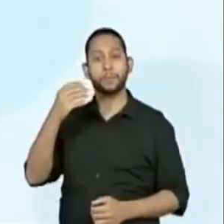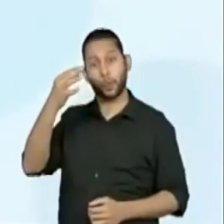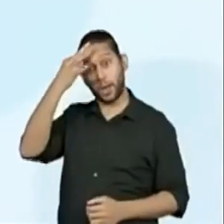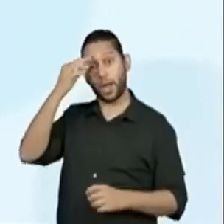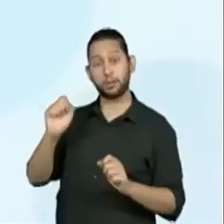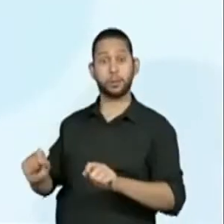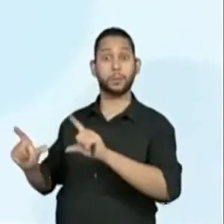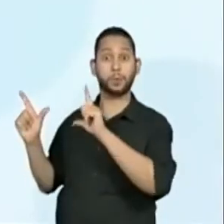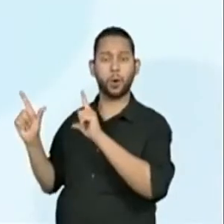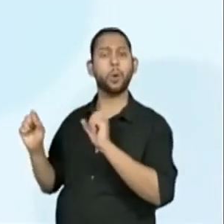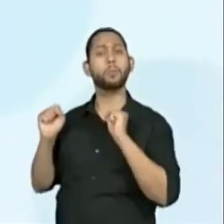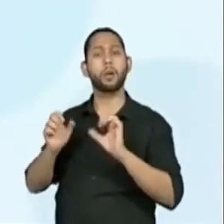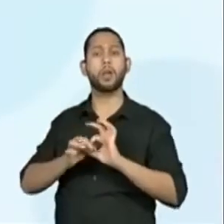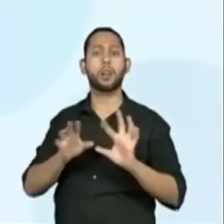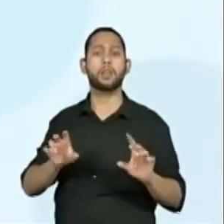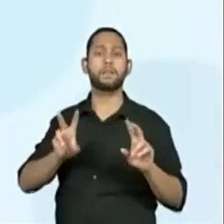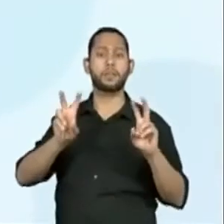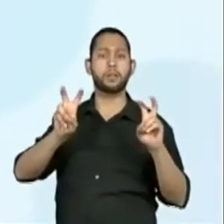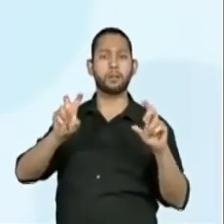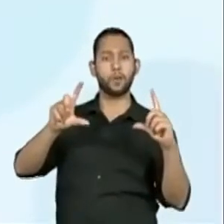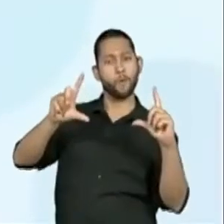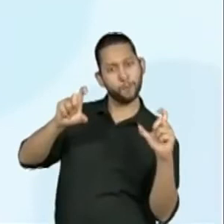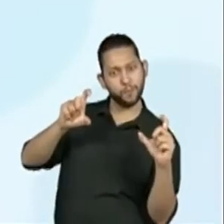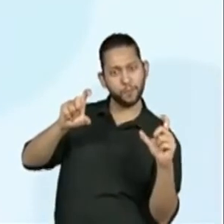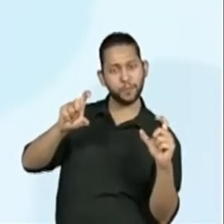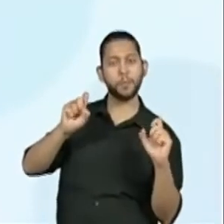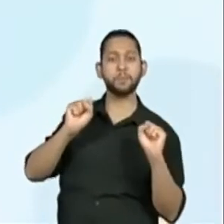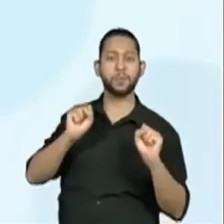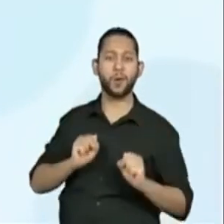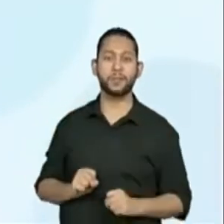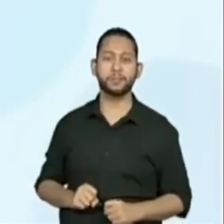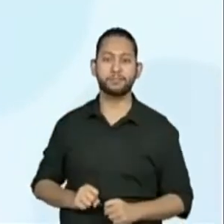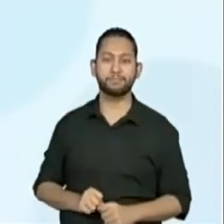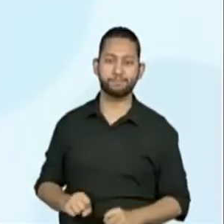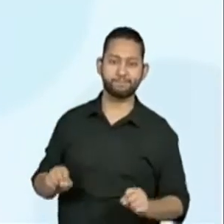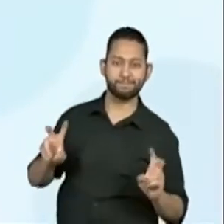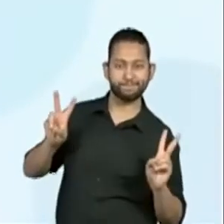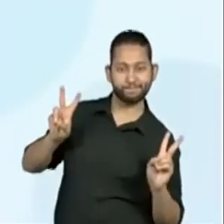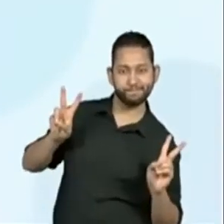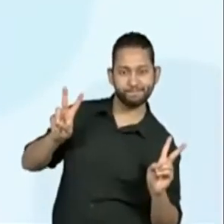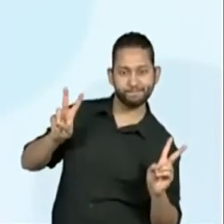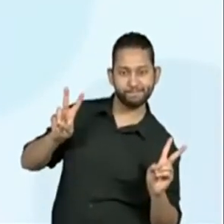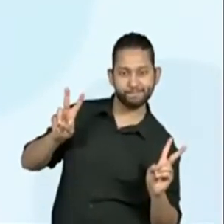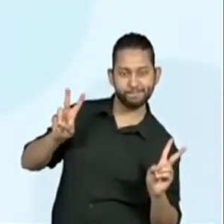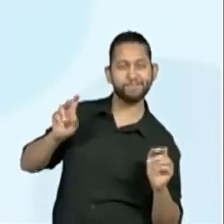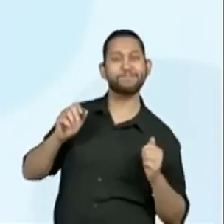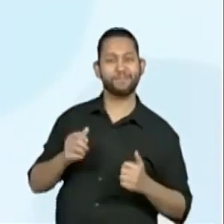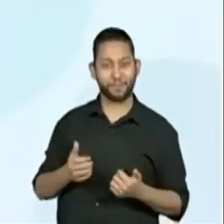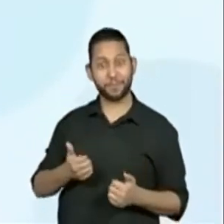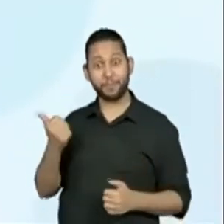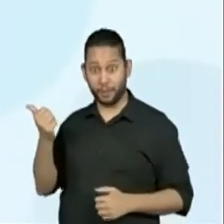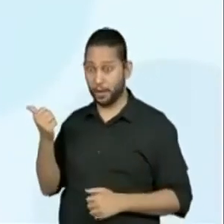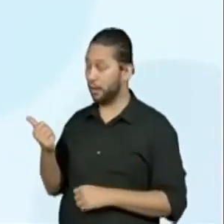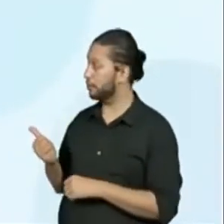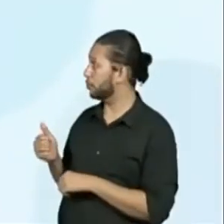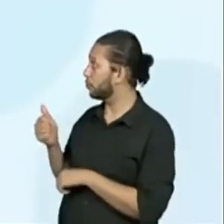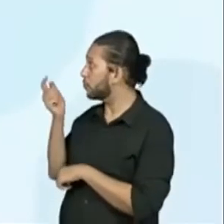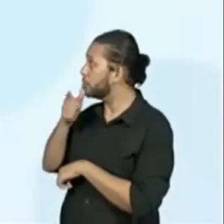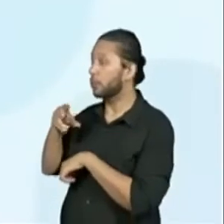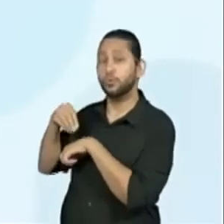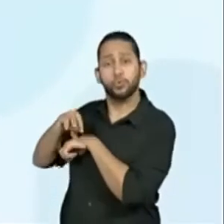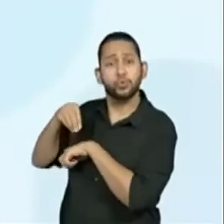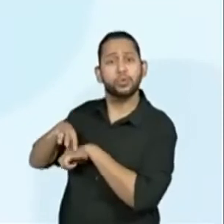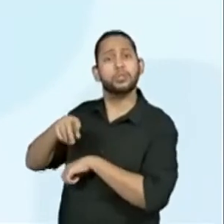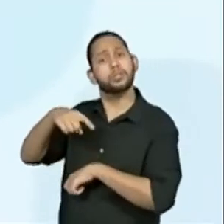eu vou colocar rapidinho para você chorar aquele print das dicas então tirei aquele print agora para você pegar essas dicas e